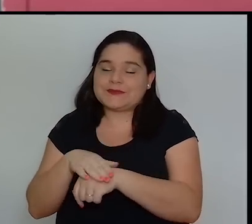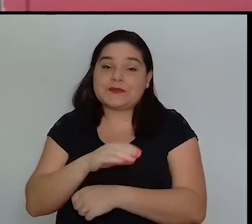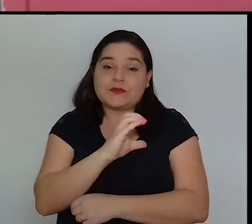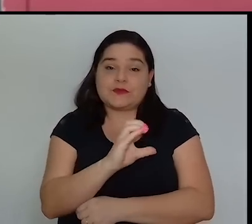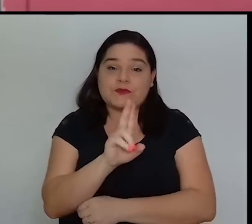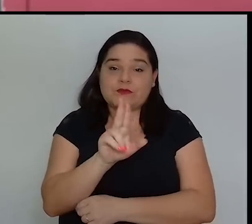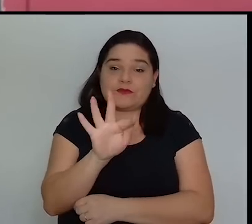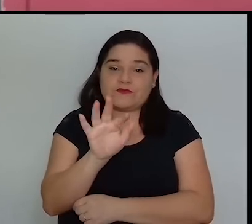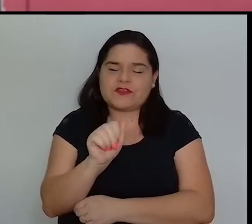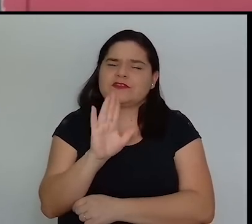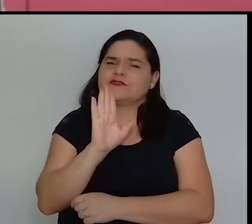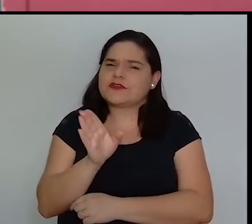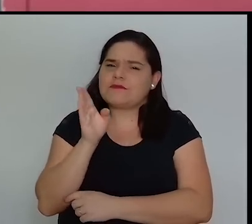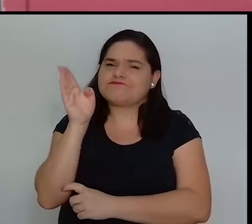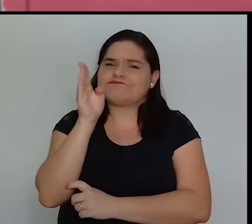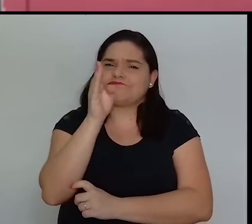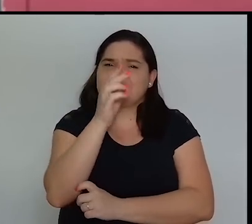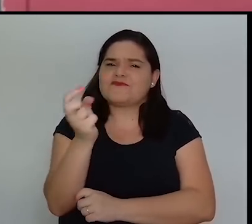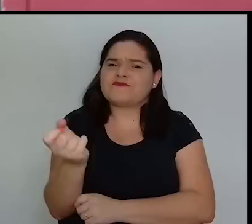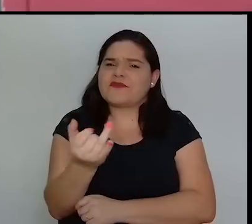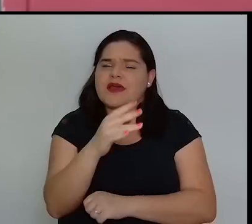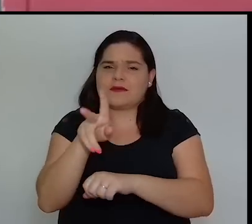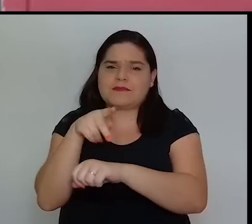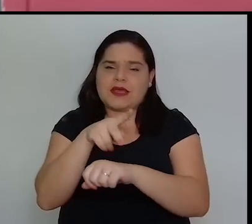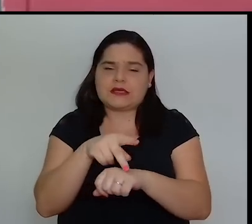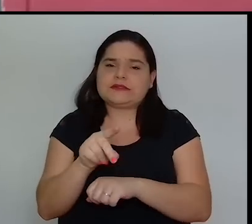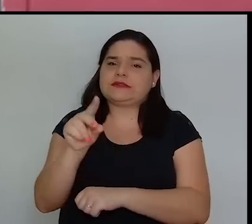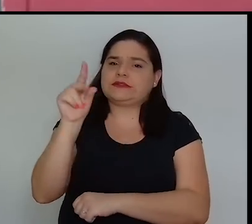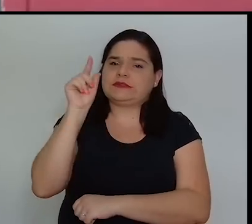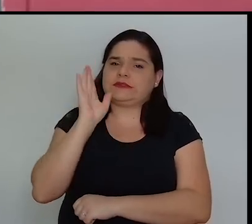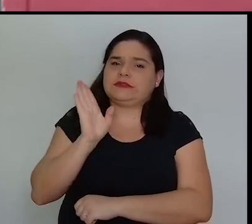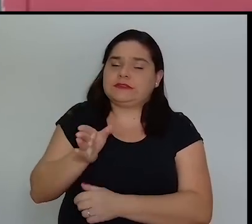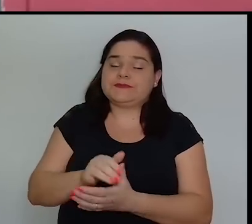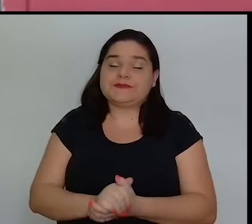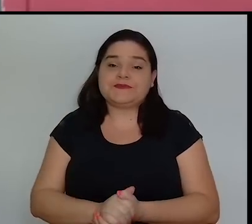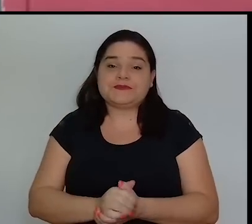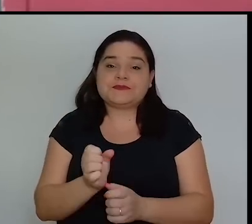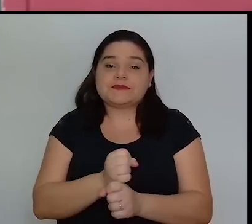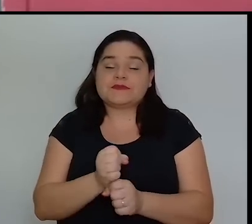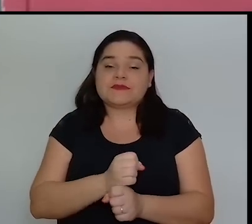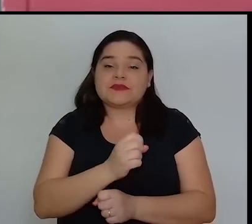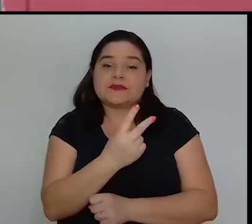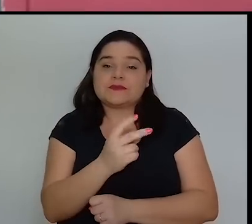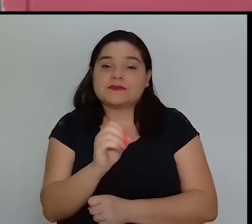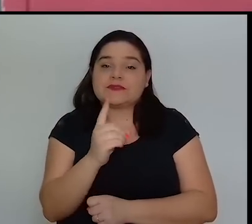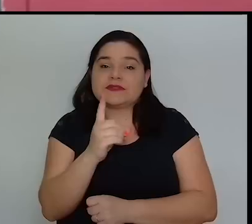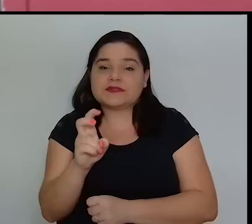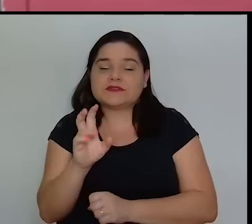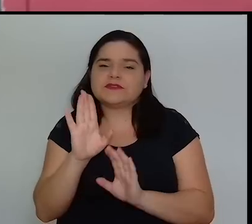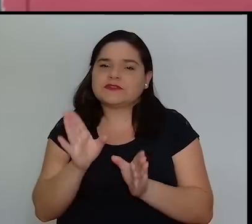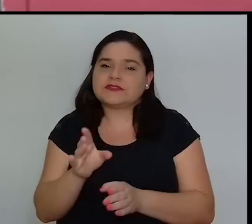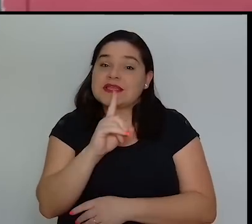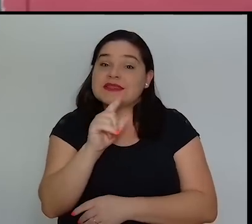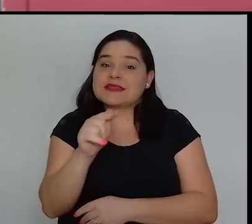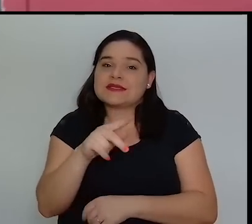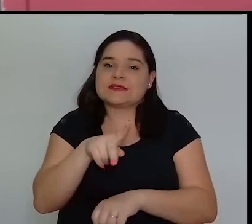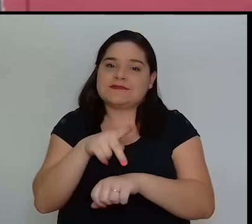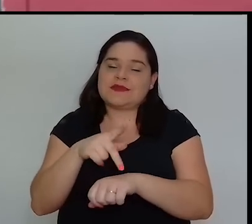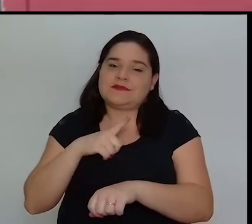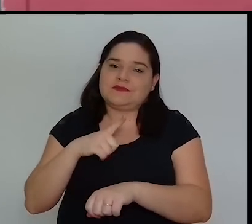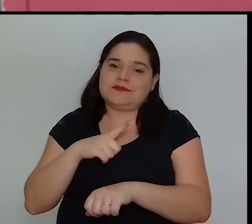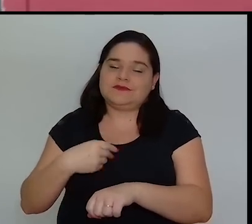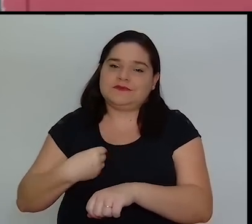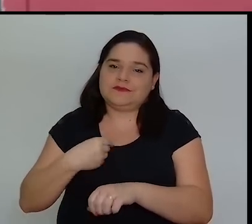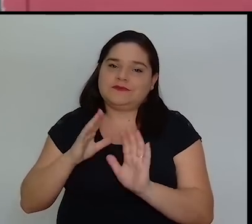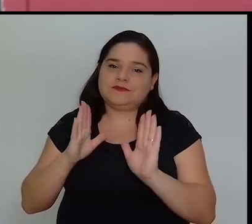em vários países há bastante tempo em 2015 a gente já tava em 17 países e por conta